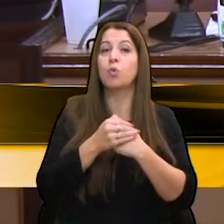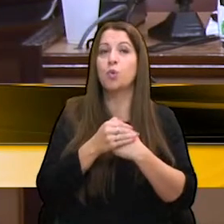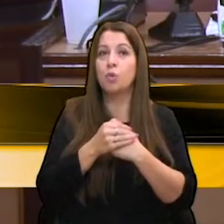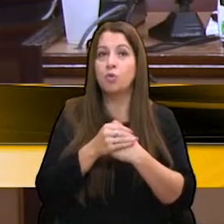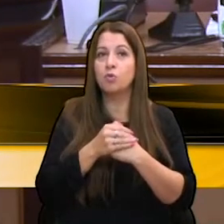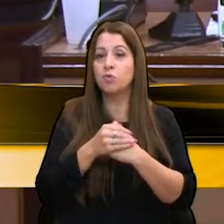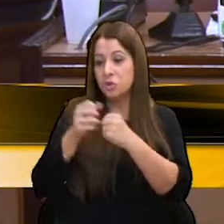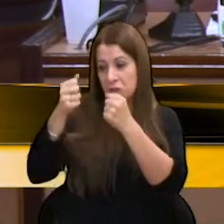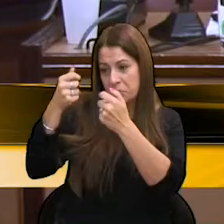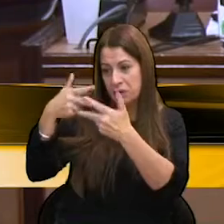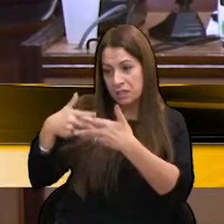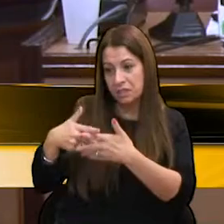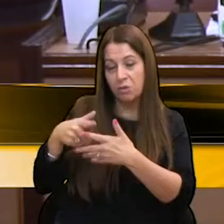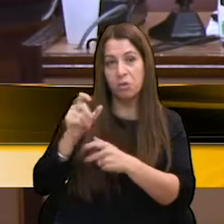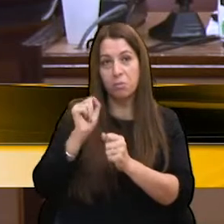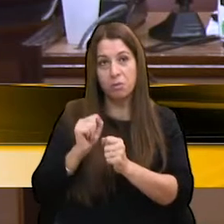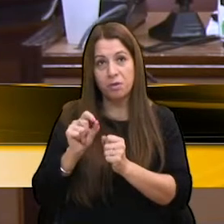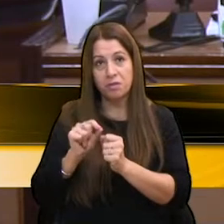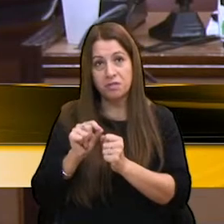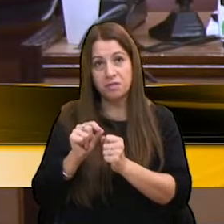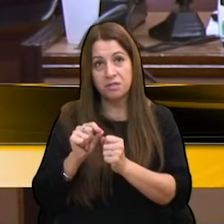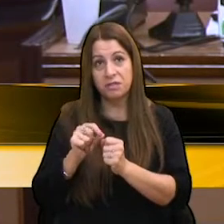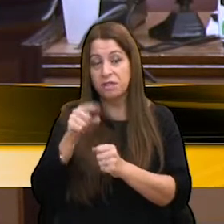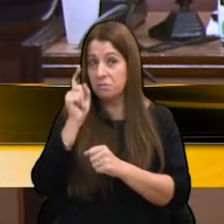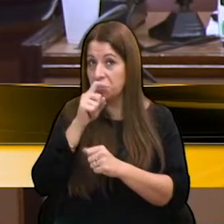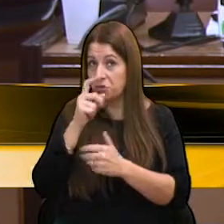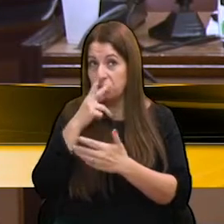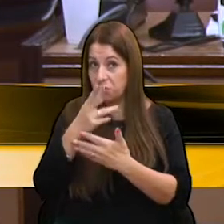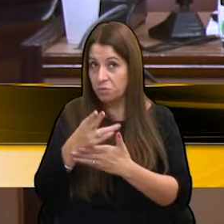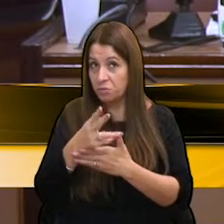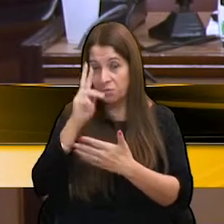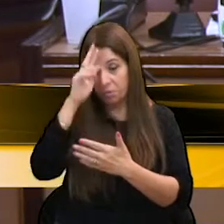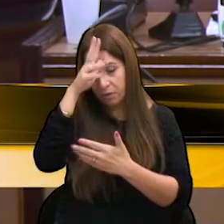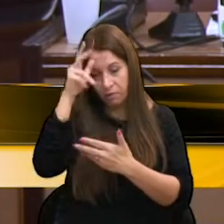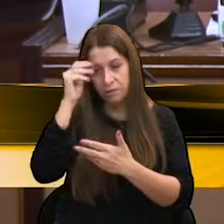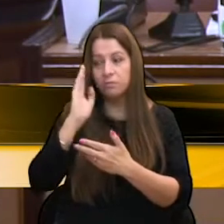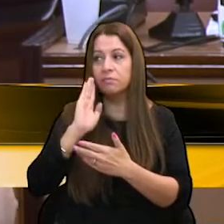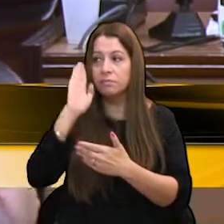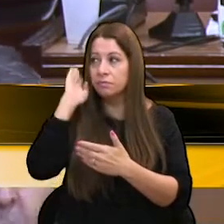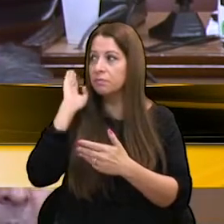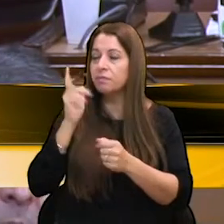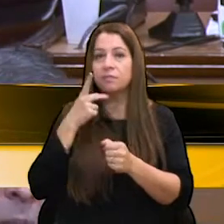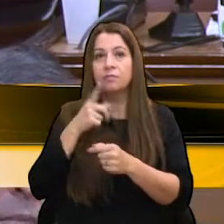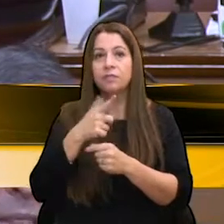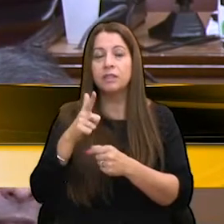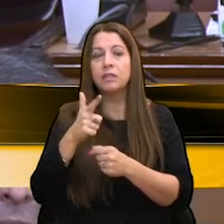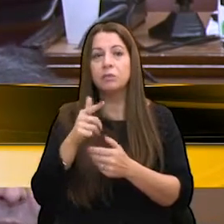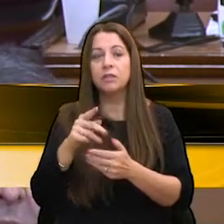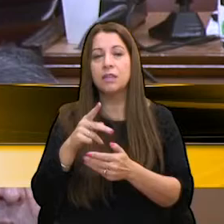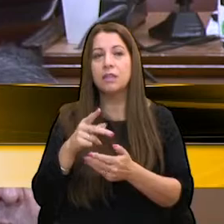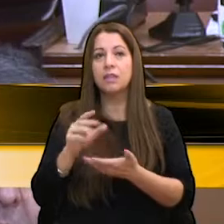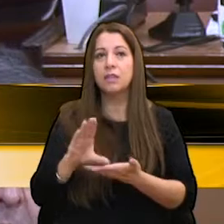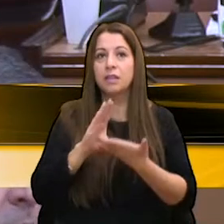em desculpas esfarrapadas, como é o caso do nosso prefeito Daniel. Se não tem patrocínio, mostre os